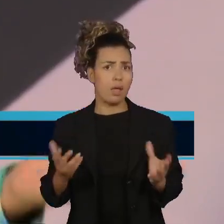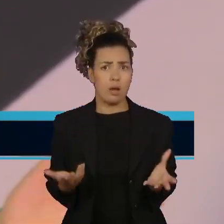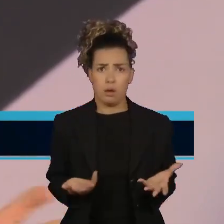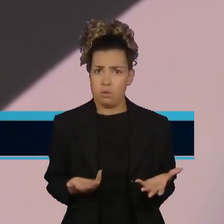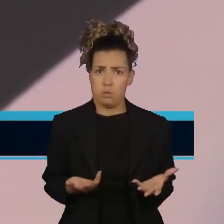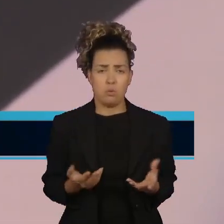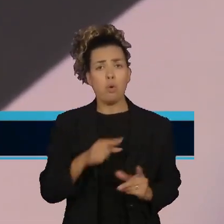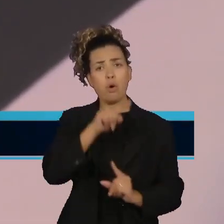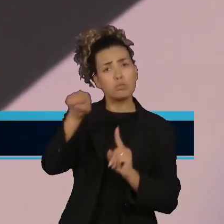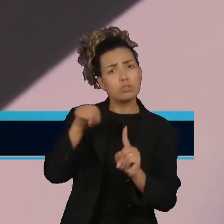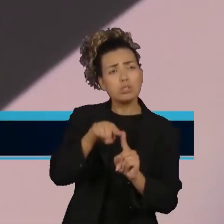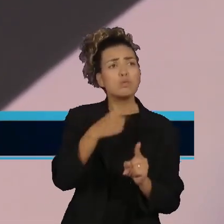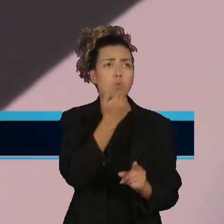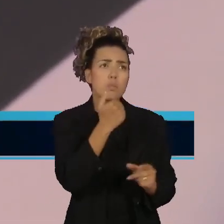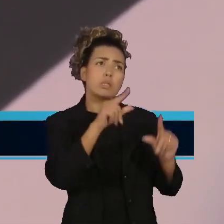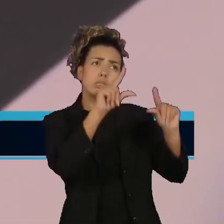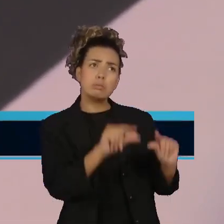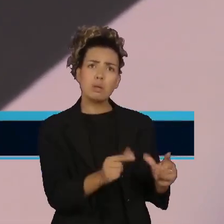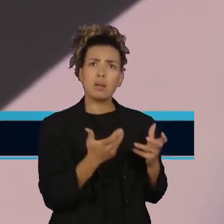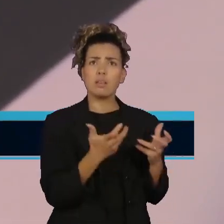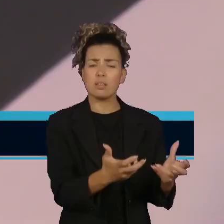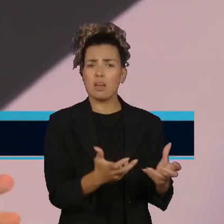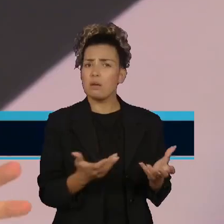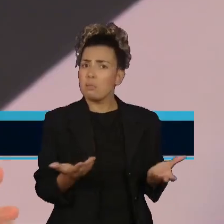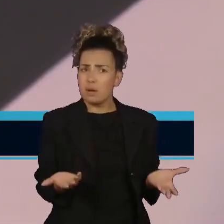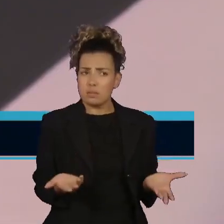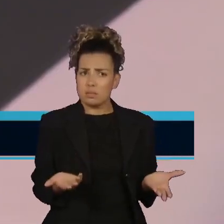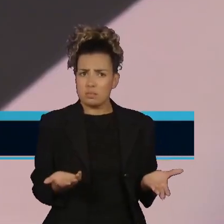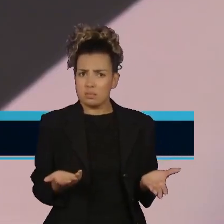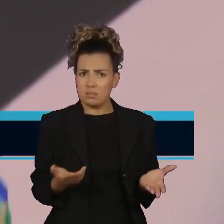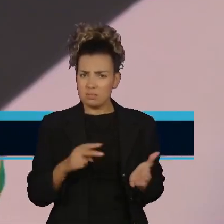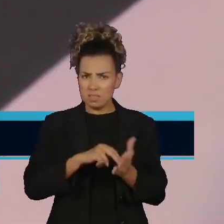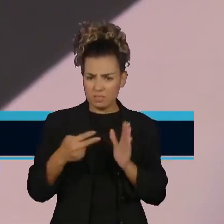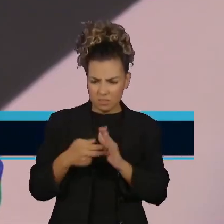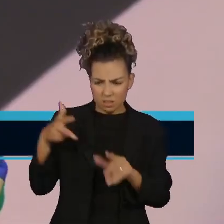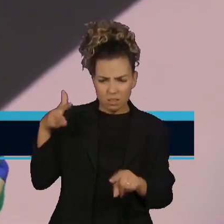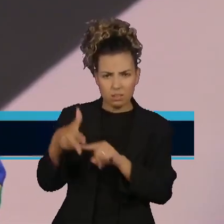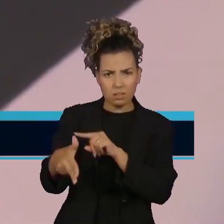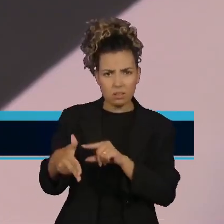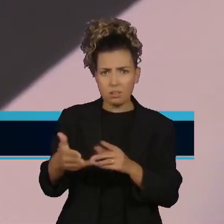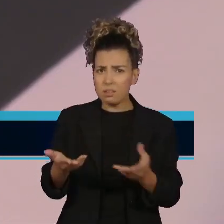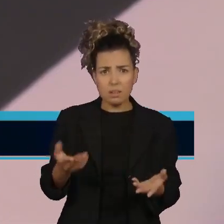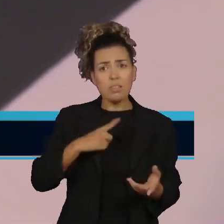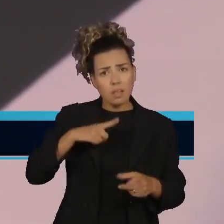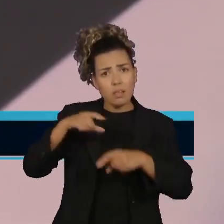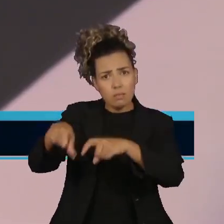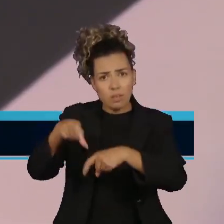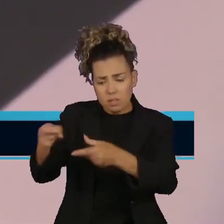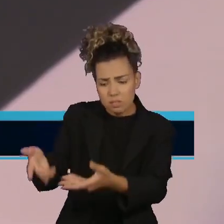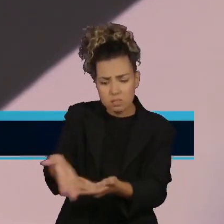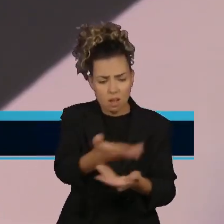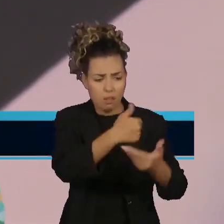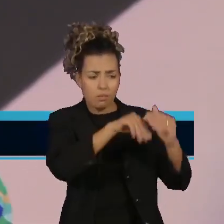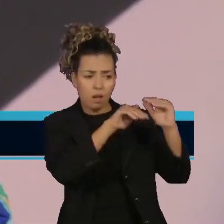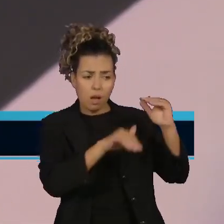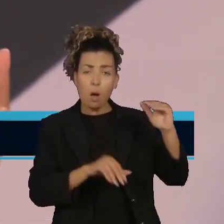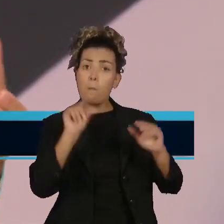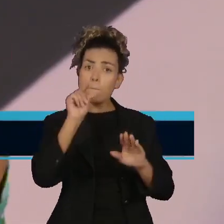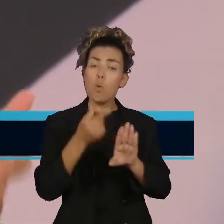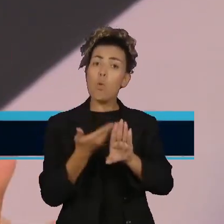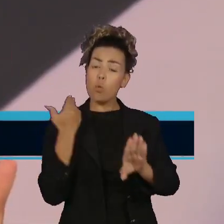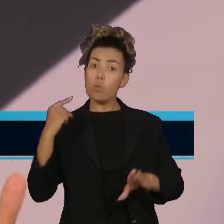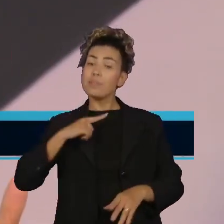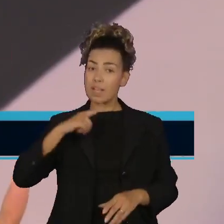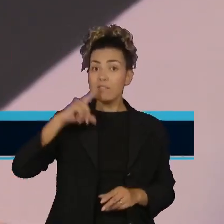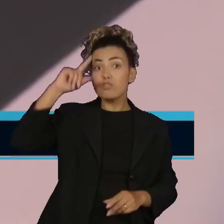ou reduzir a questão do imposto de importação, não é. Assim como a questão do plano safra, esteve há pouco tempo atrás com uma dificuldade fiscal